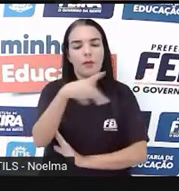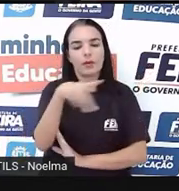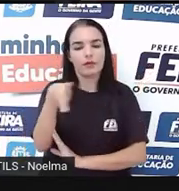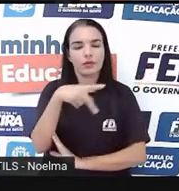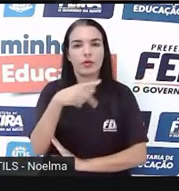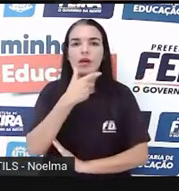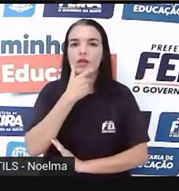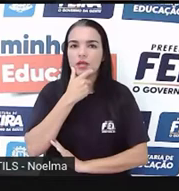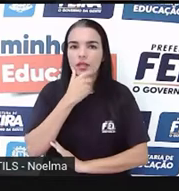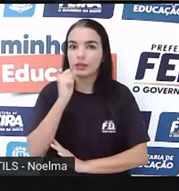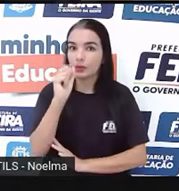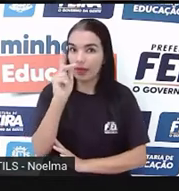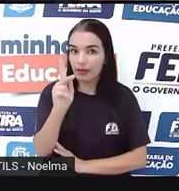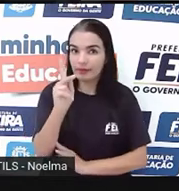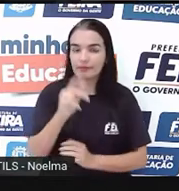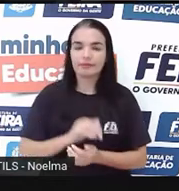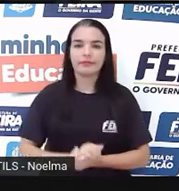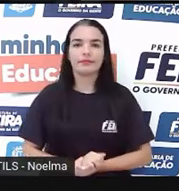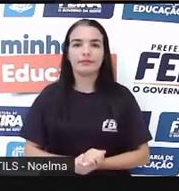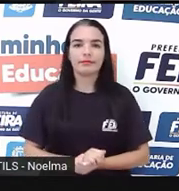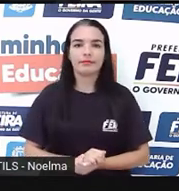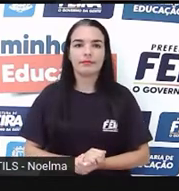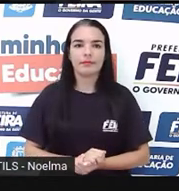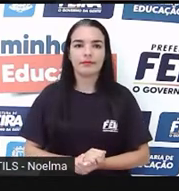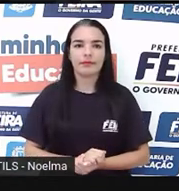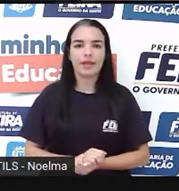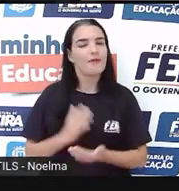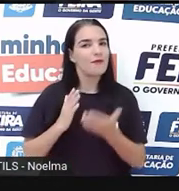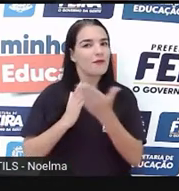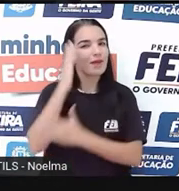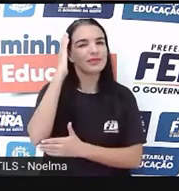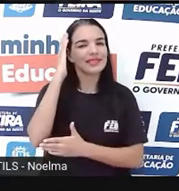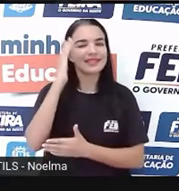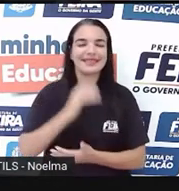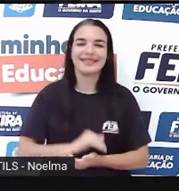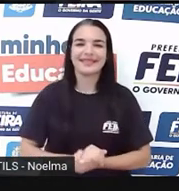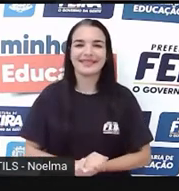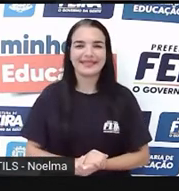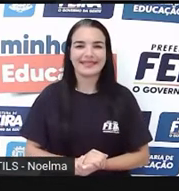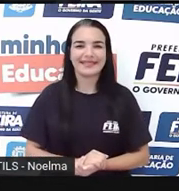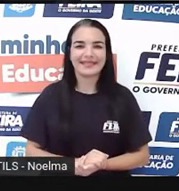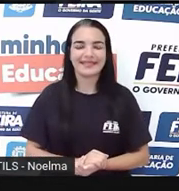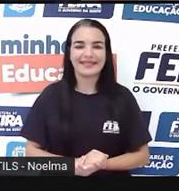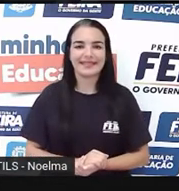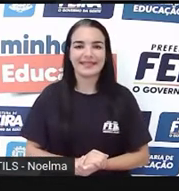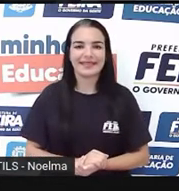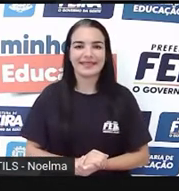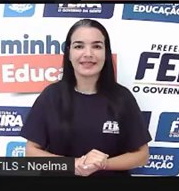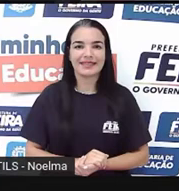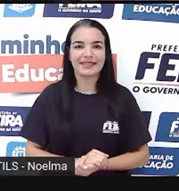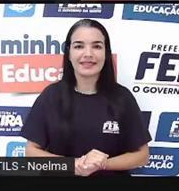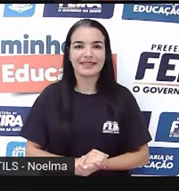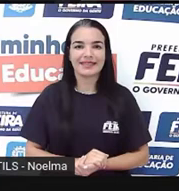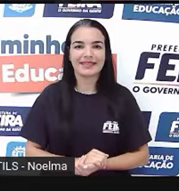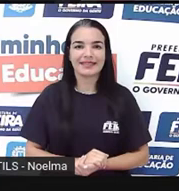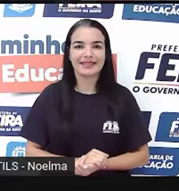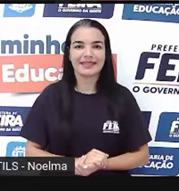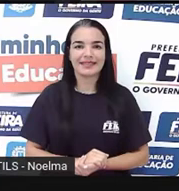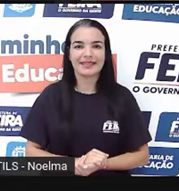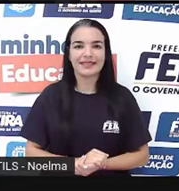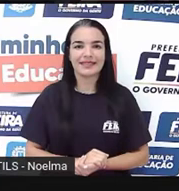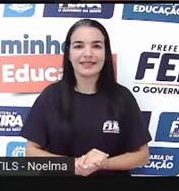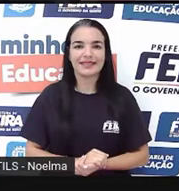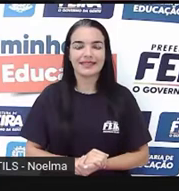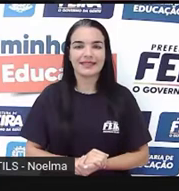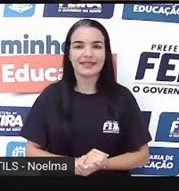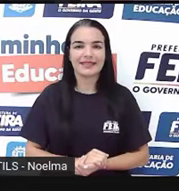de inglês. Ok? So, let's go. What is Halloween like? Essa